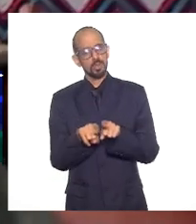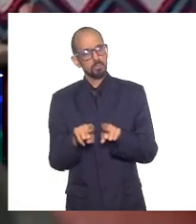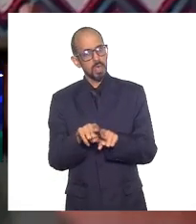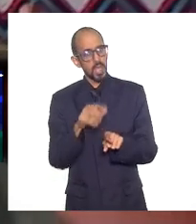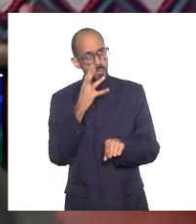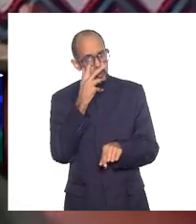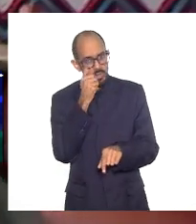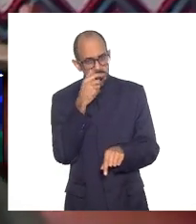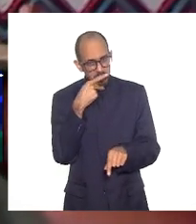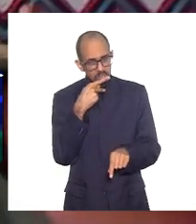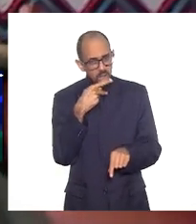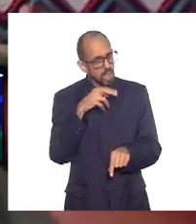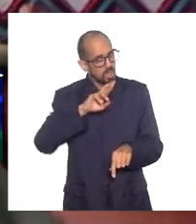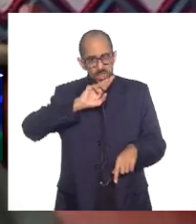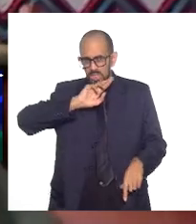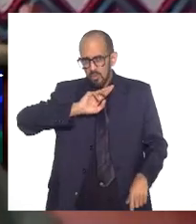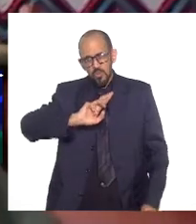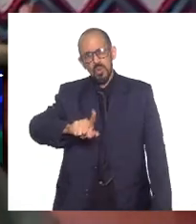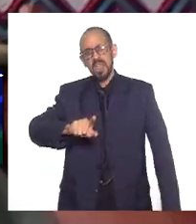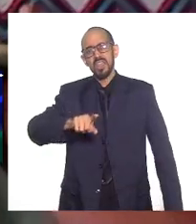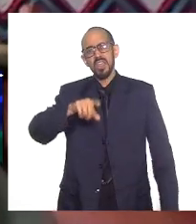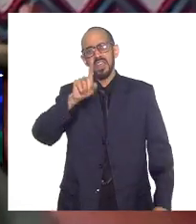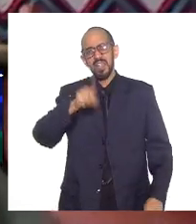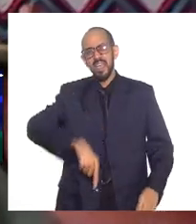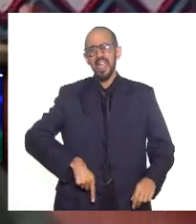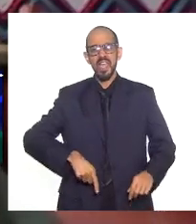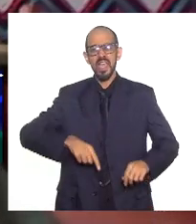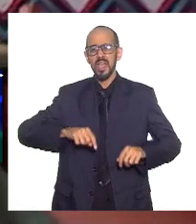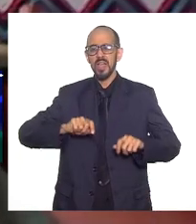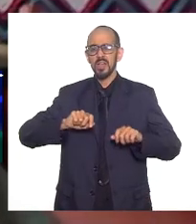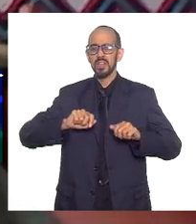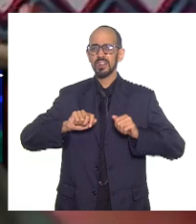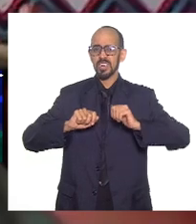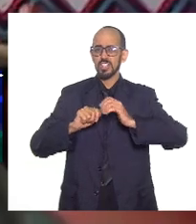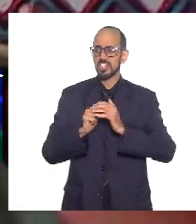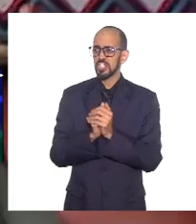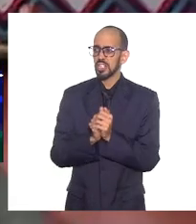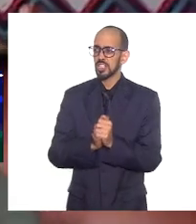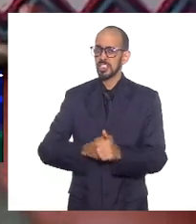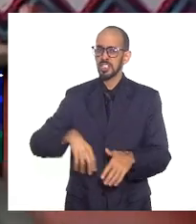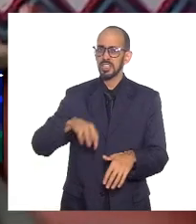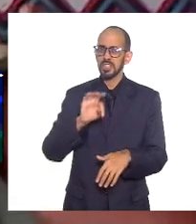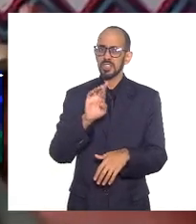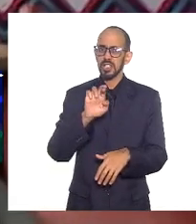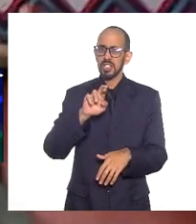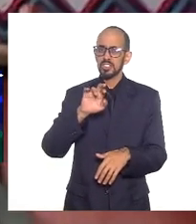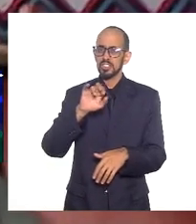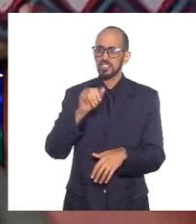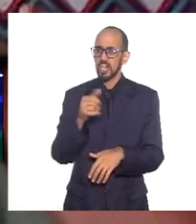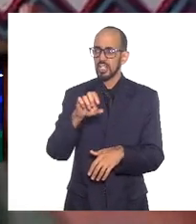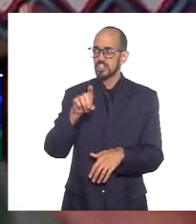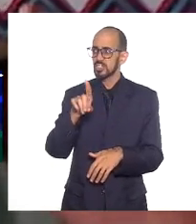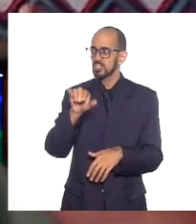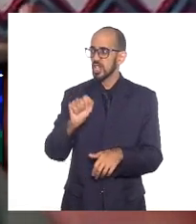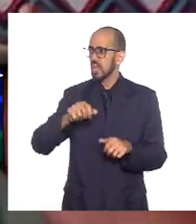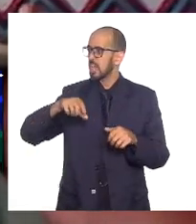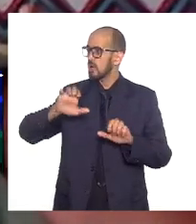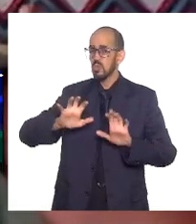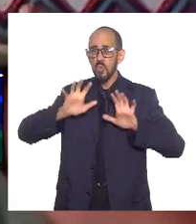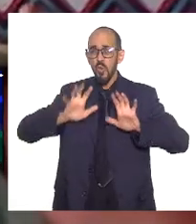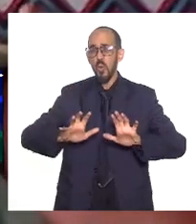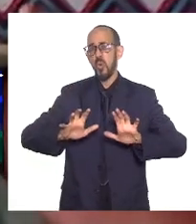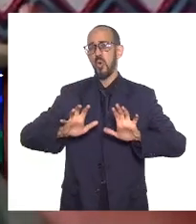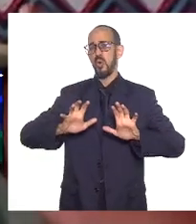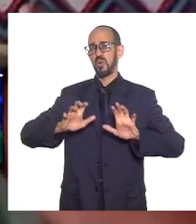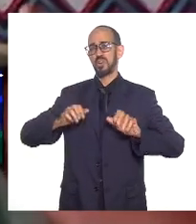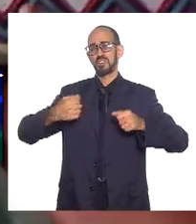de dizer? Não. Isso é uma tragédia que a gente precisa mudar. Isso é uma tragédia que a gente precisa chamar a atenção da